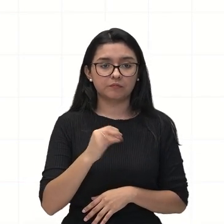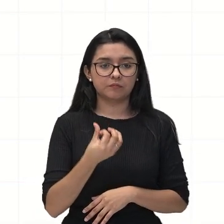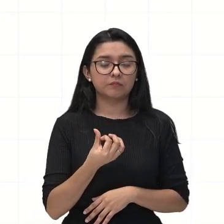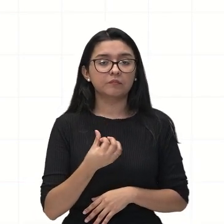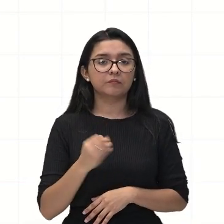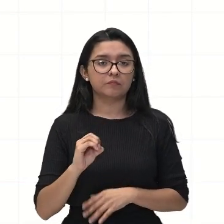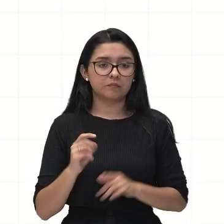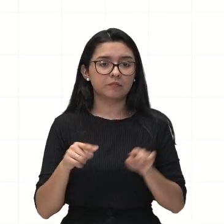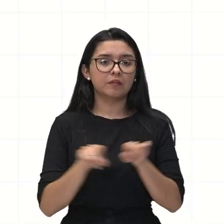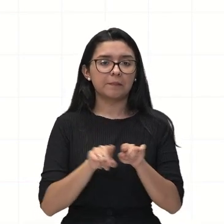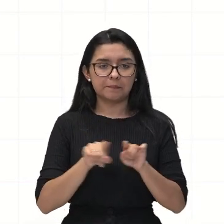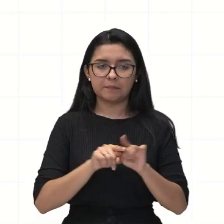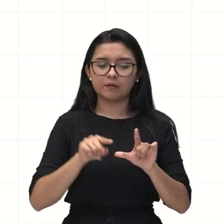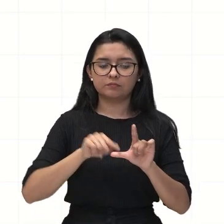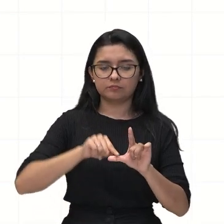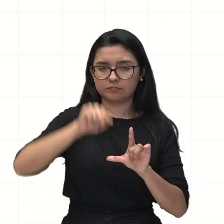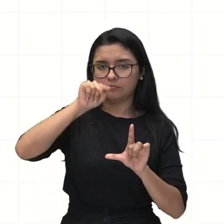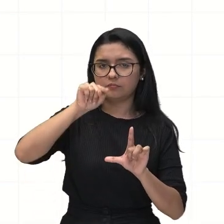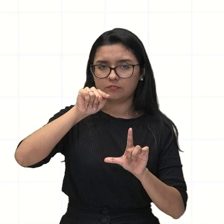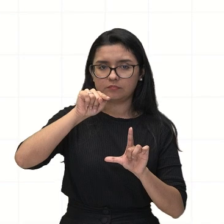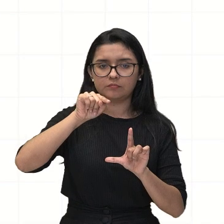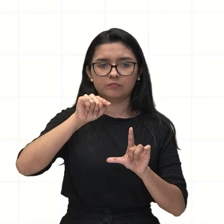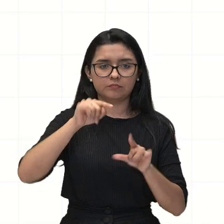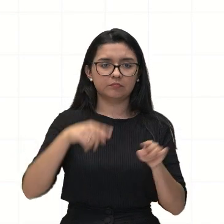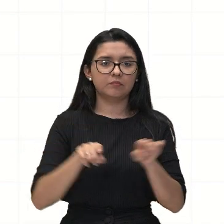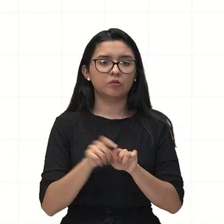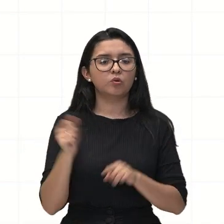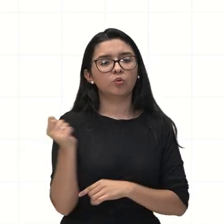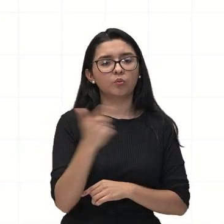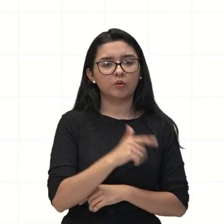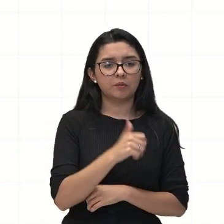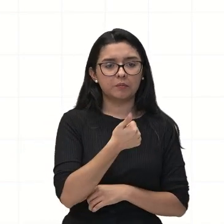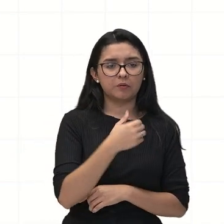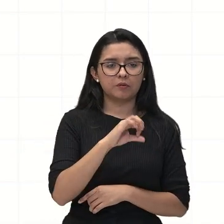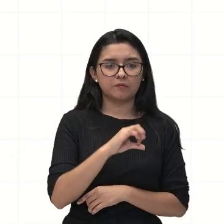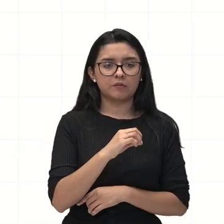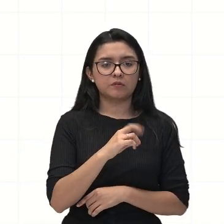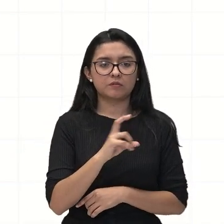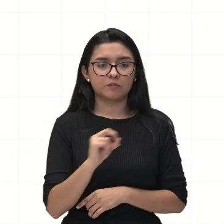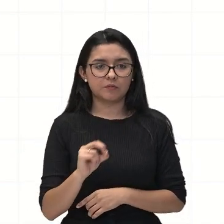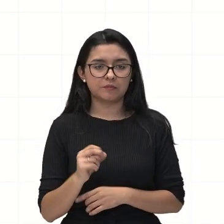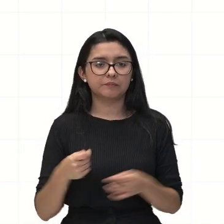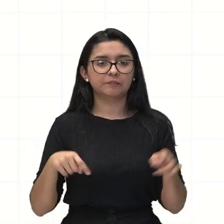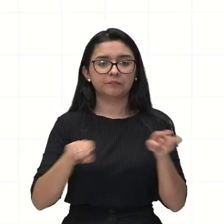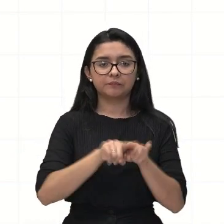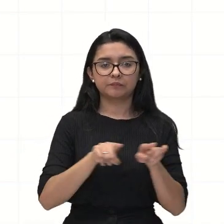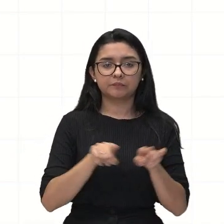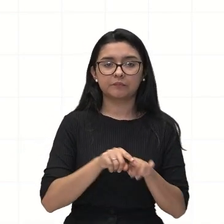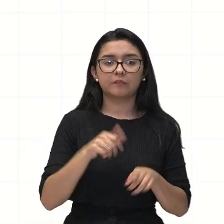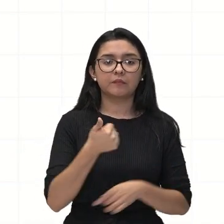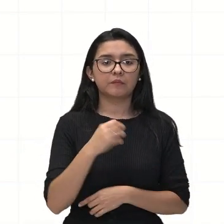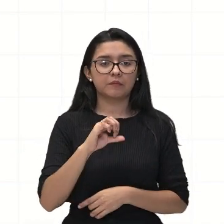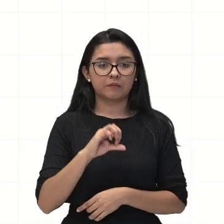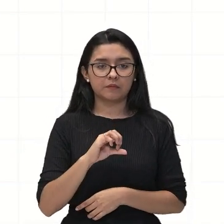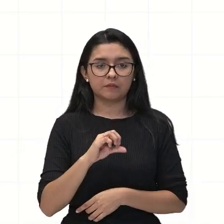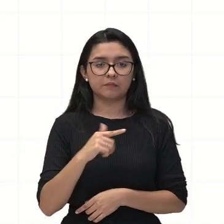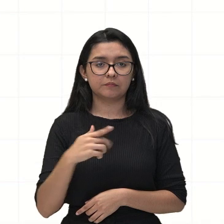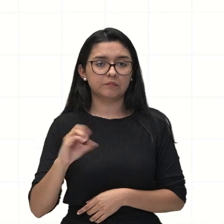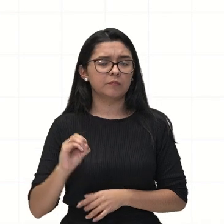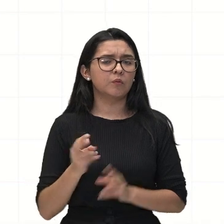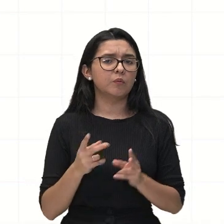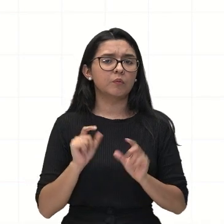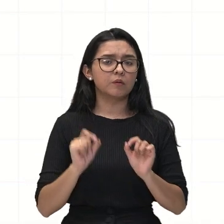foi maior que 1950. Já em 1970, o que que a gente pode